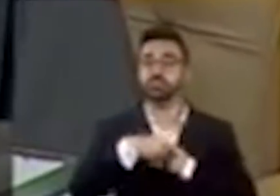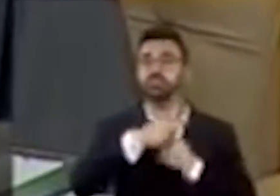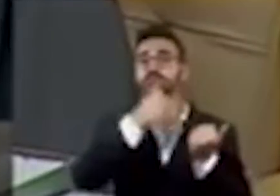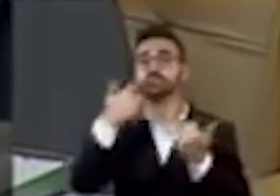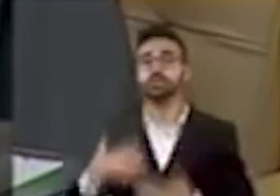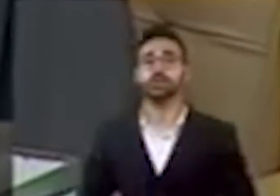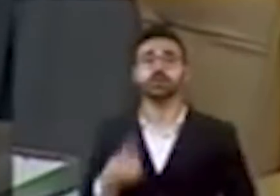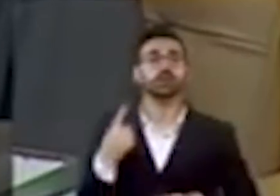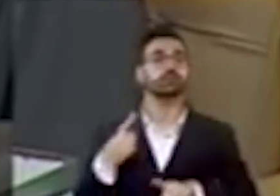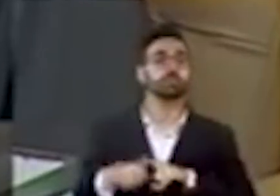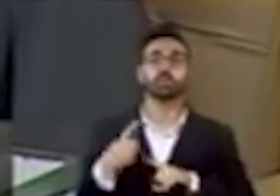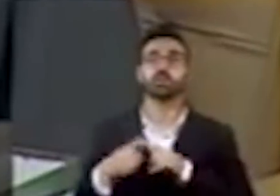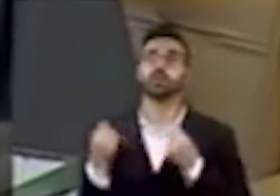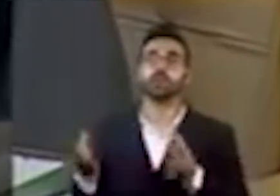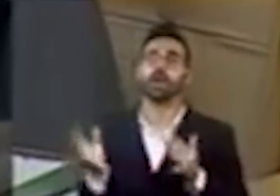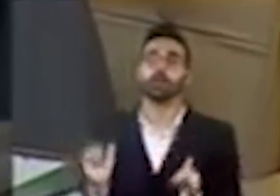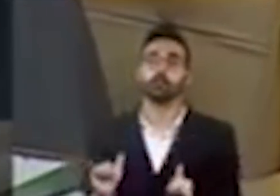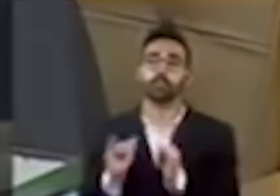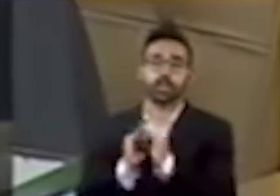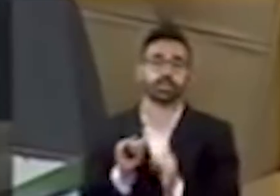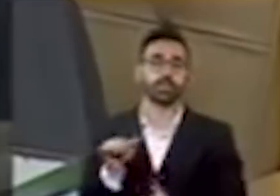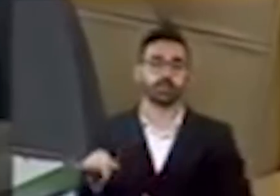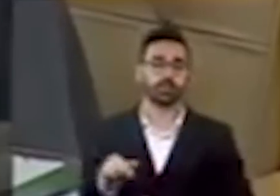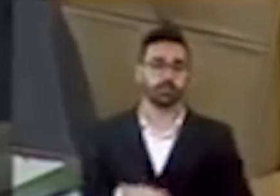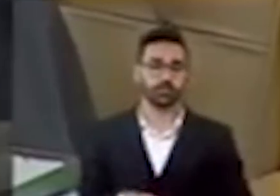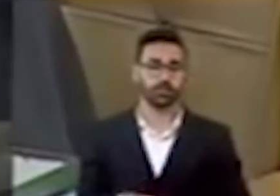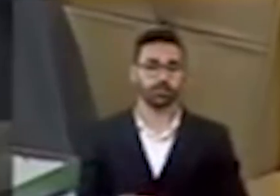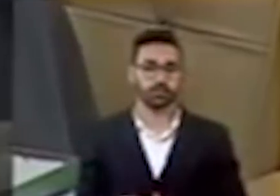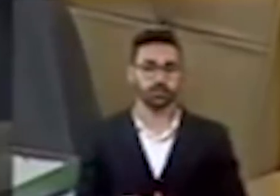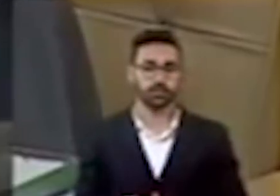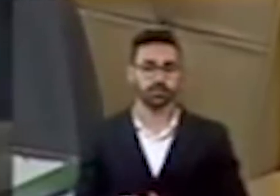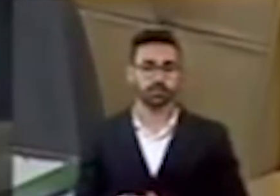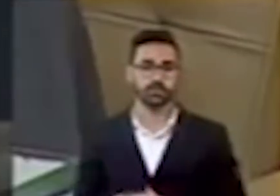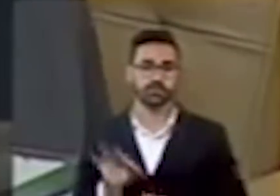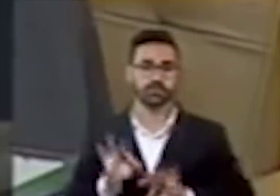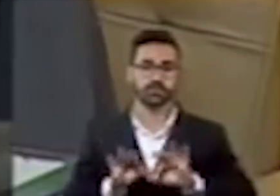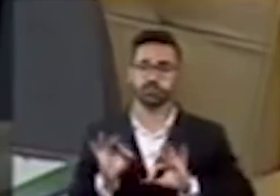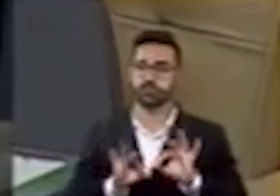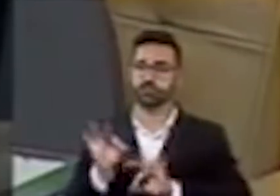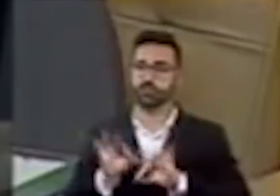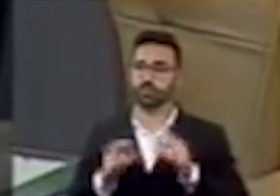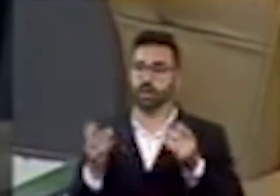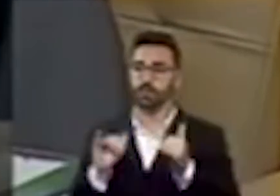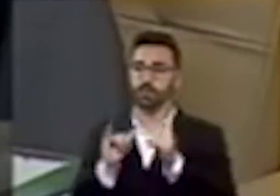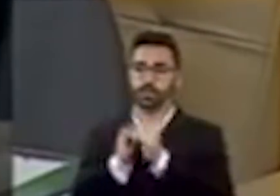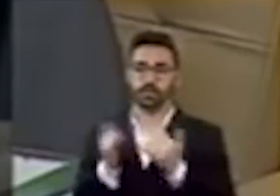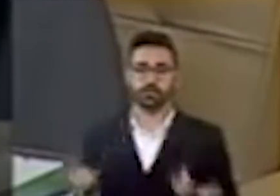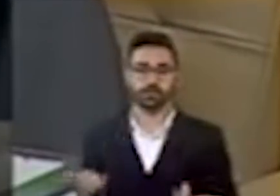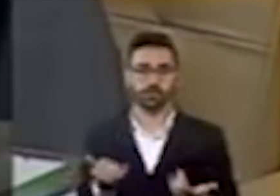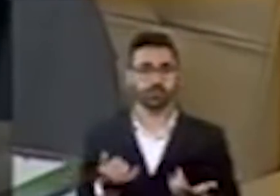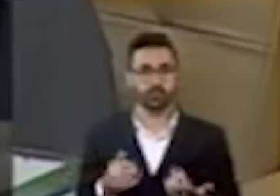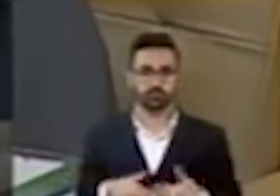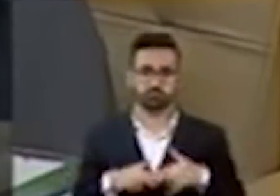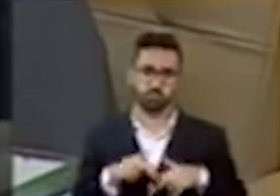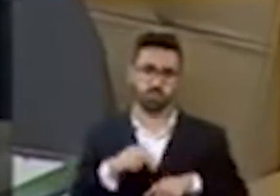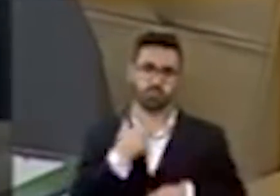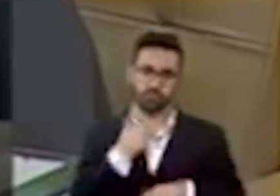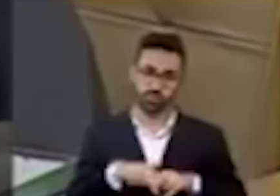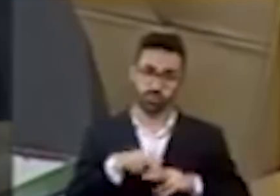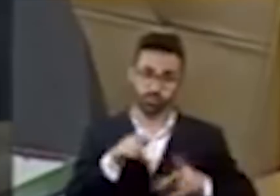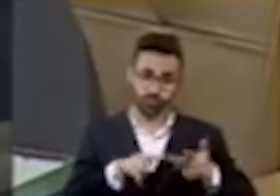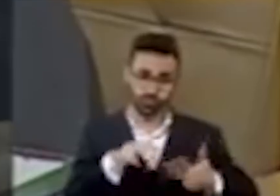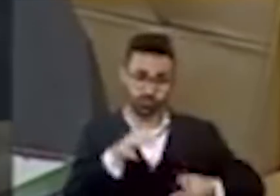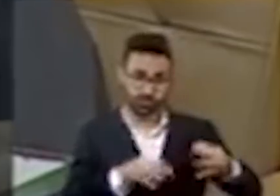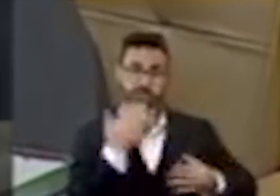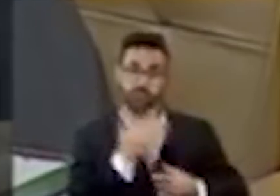sentido de fornecer para a sociedade as razões da formulação daquele indulto como forma de controle. Nada obstante, por